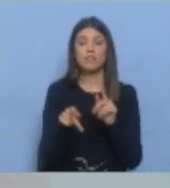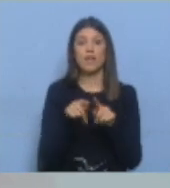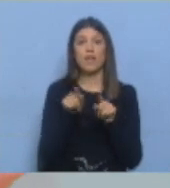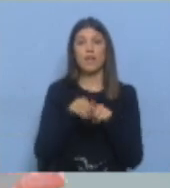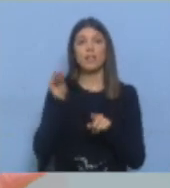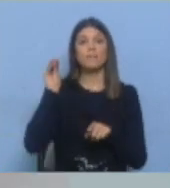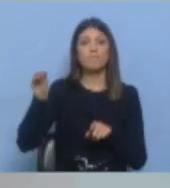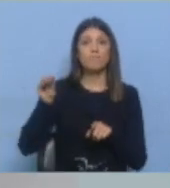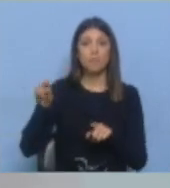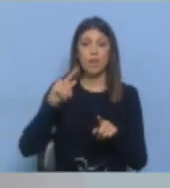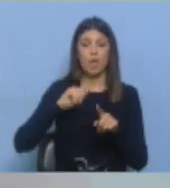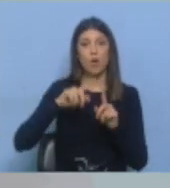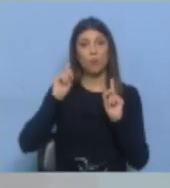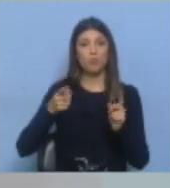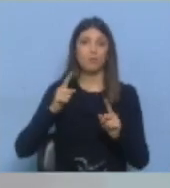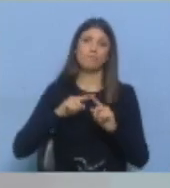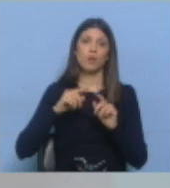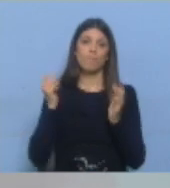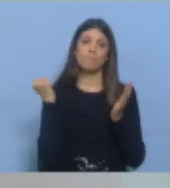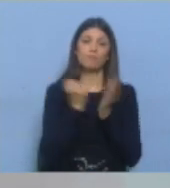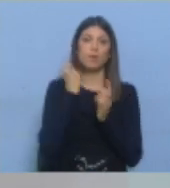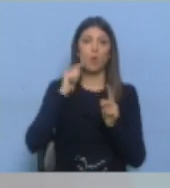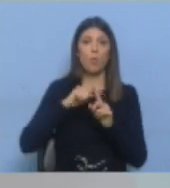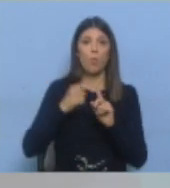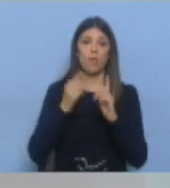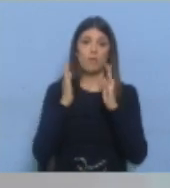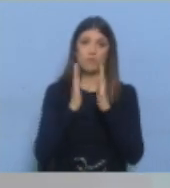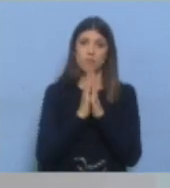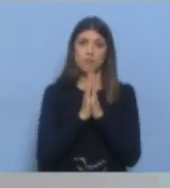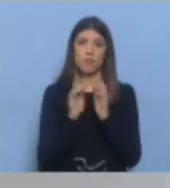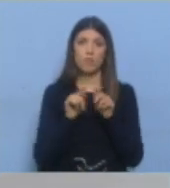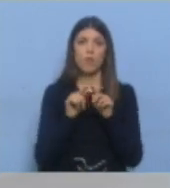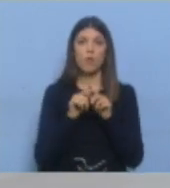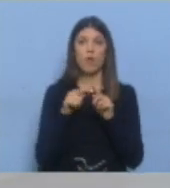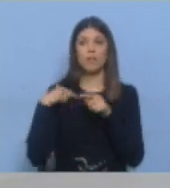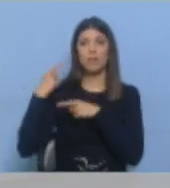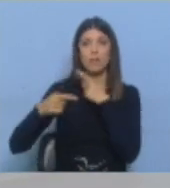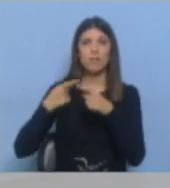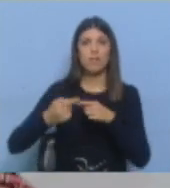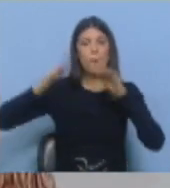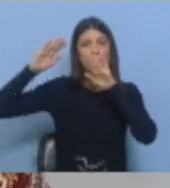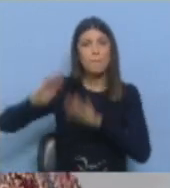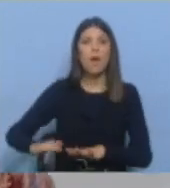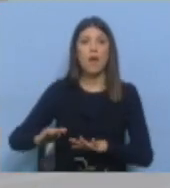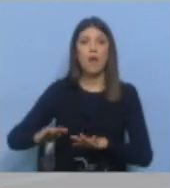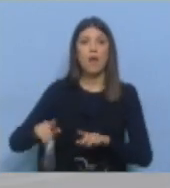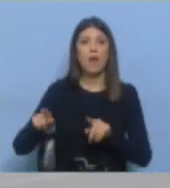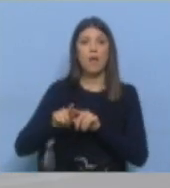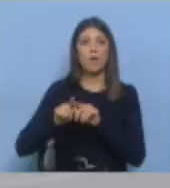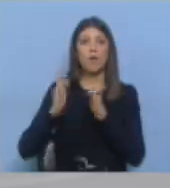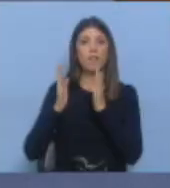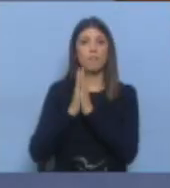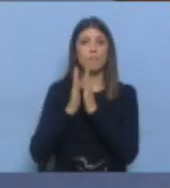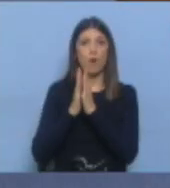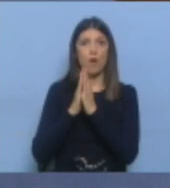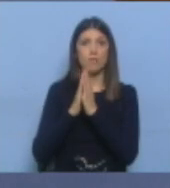convocar um ano santo, romper com uma tradição que é abrir a Porta Santa. O jubileu começa com a abertura